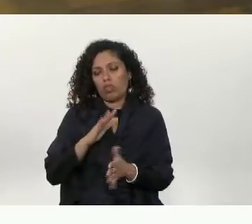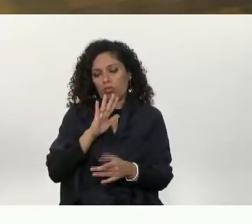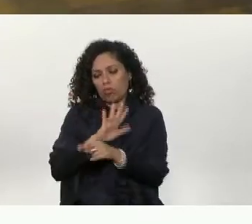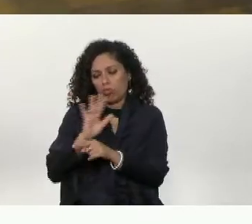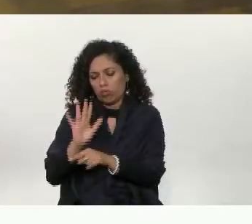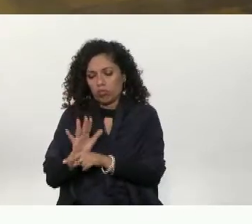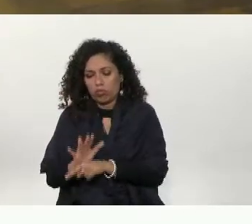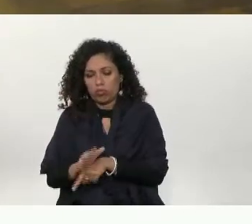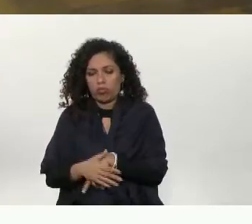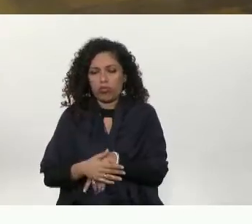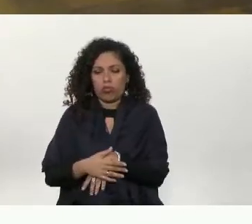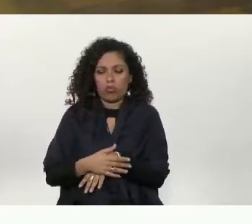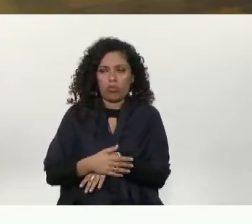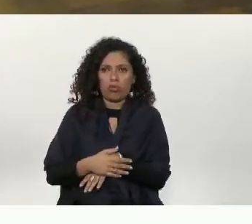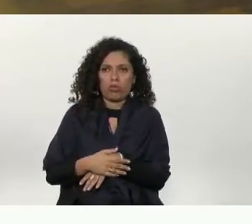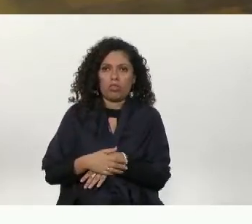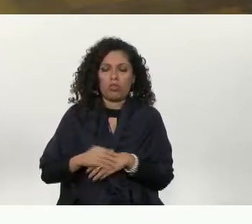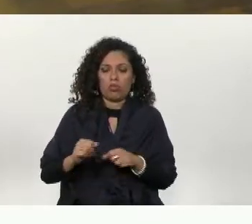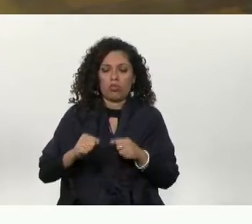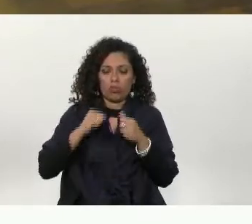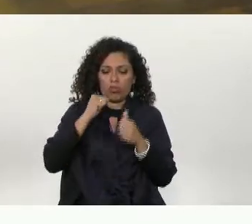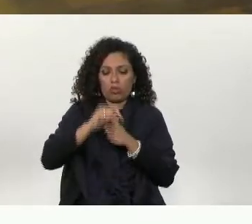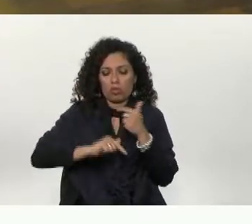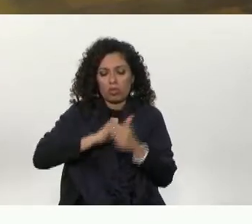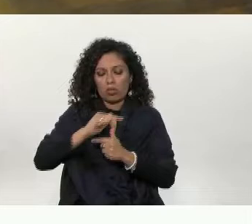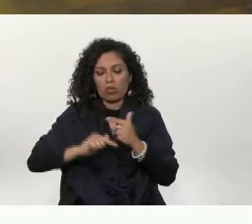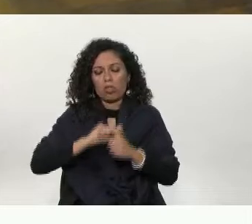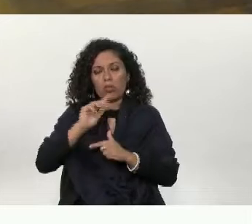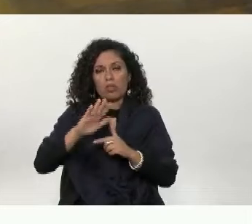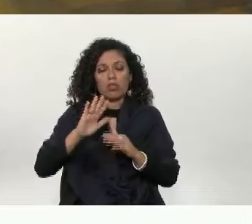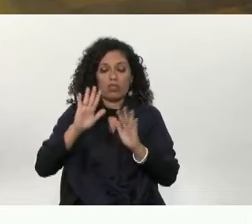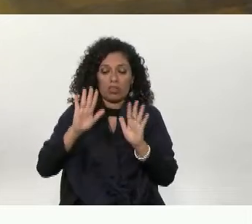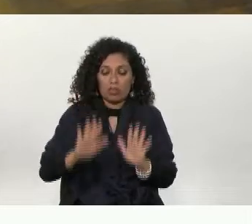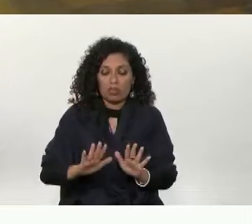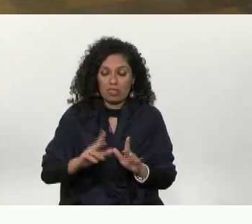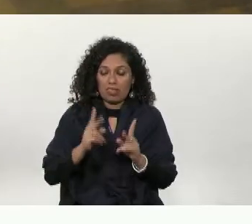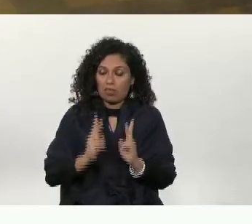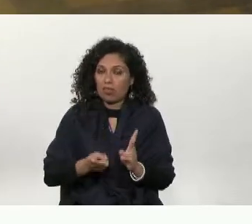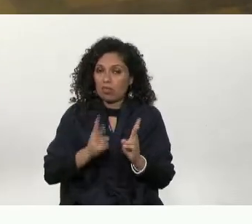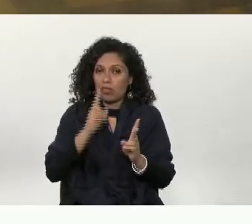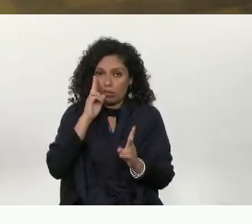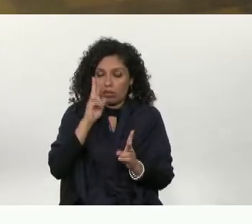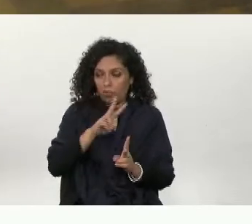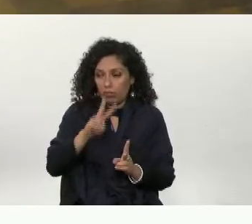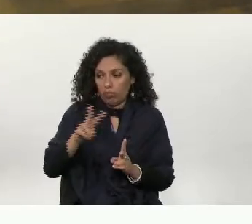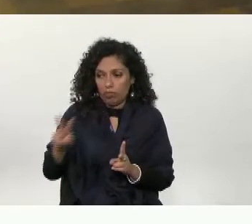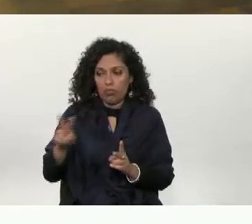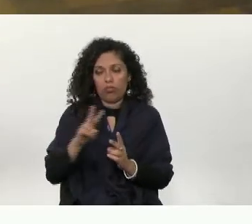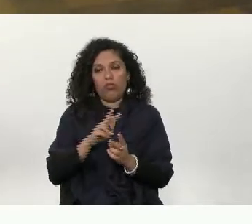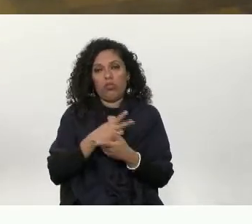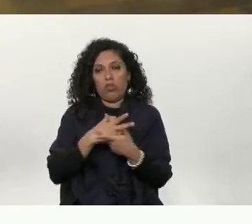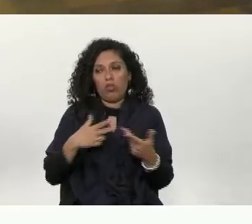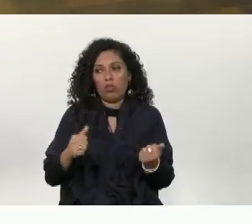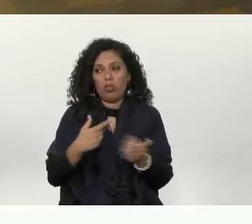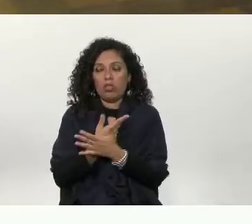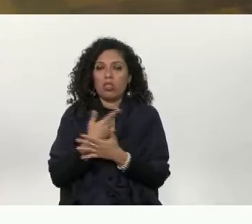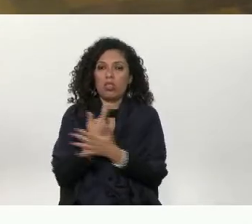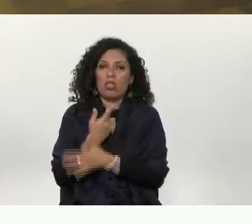dedicando, obviamente, para aquilo ali funcionar, mas não está o tempo todo, né, dentro da